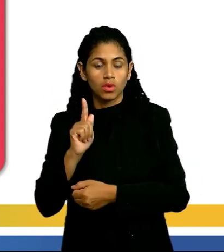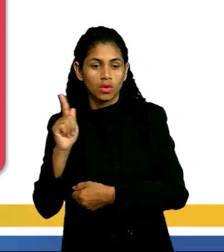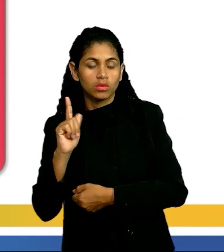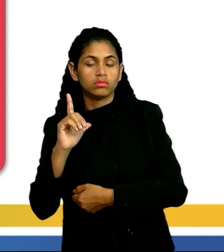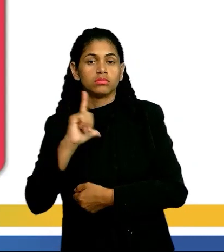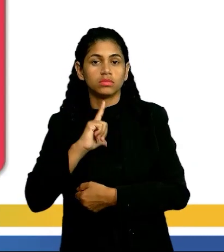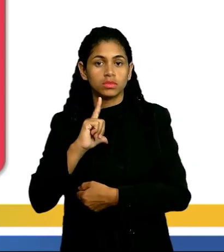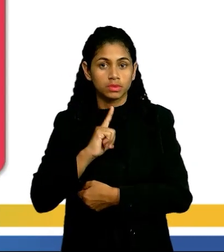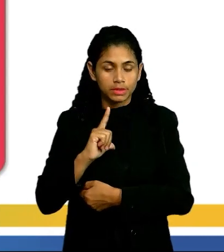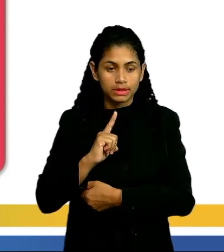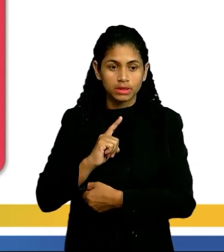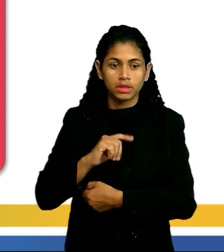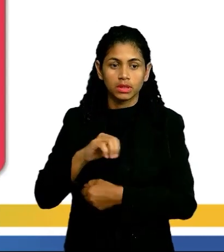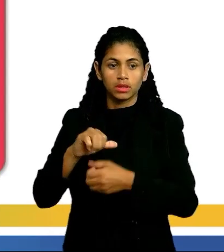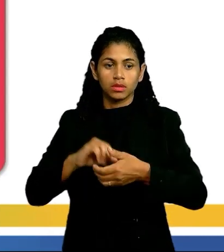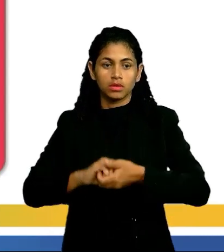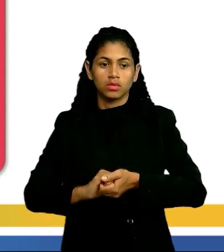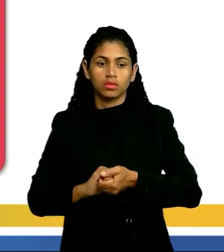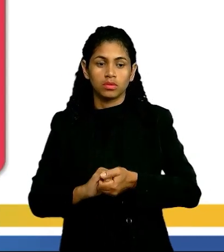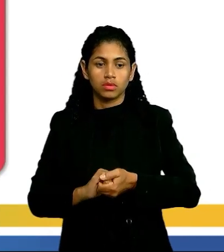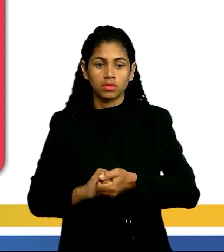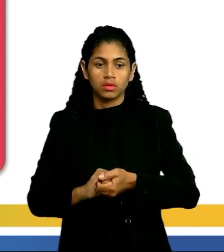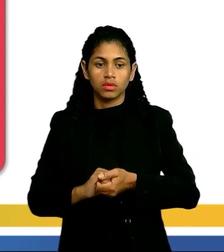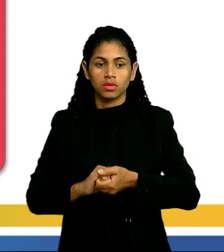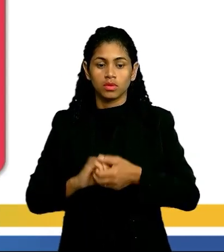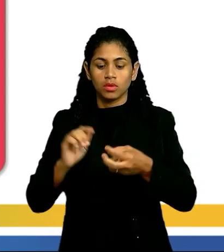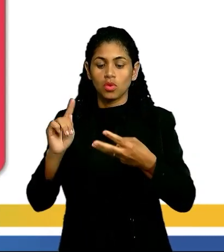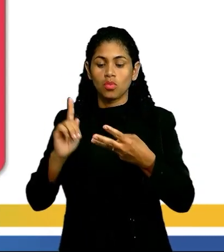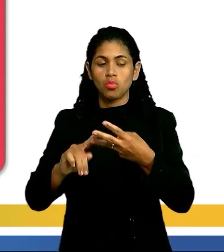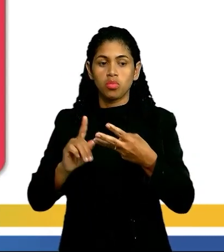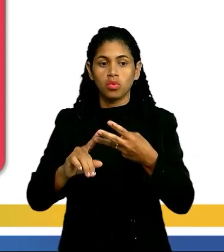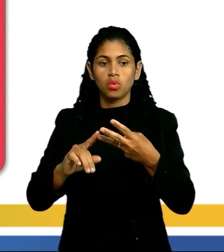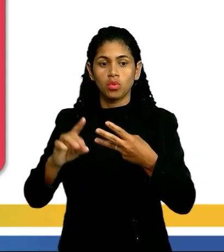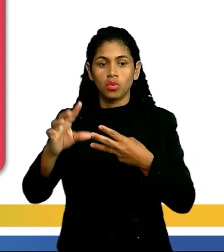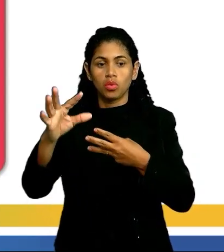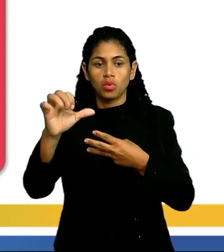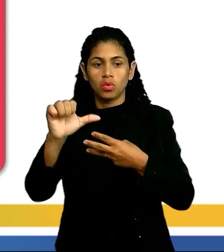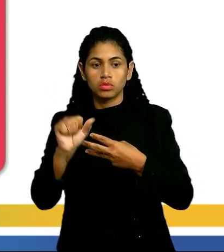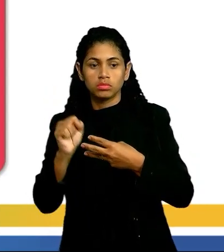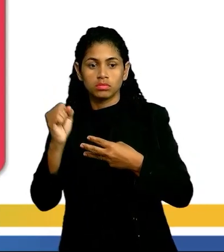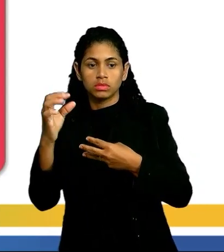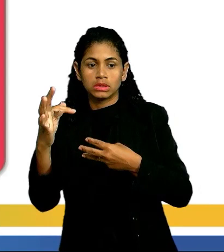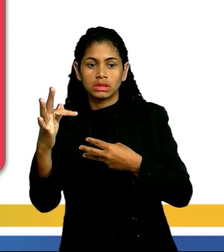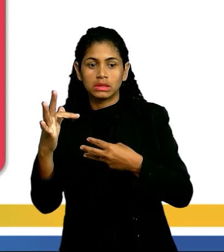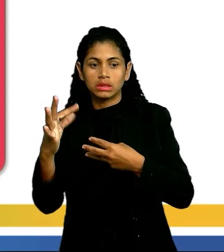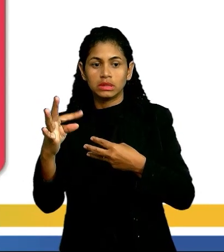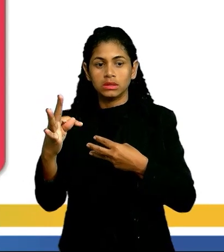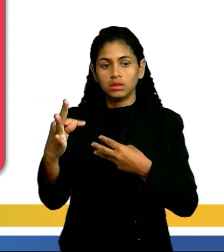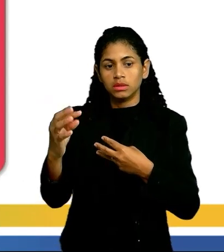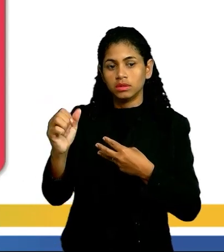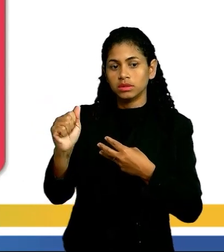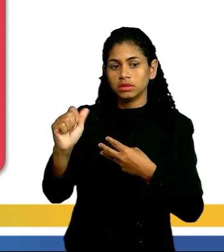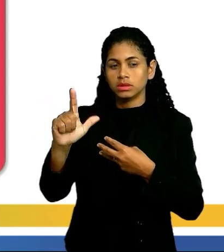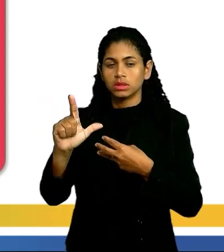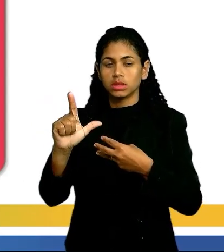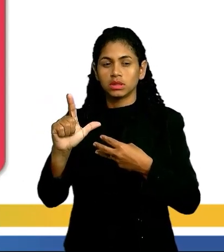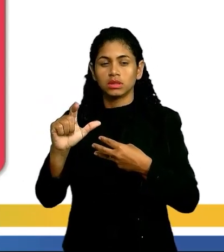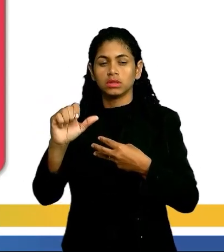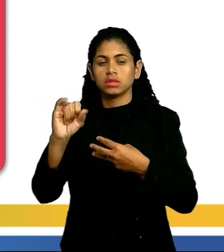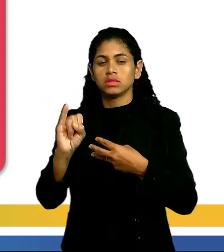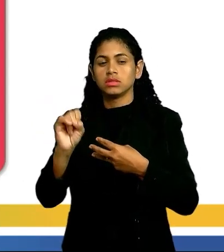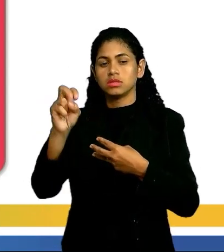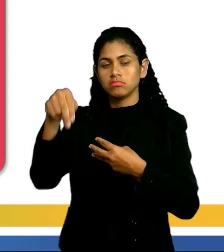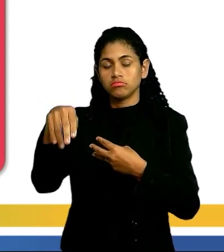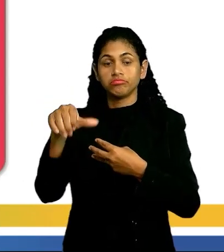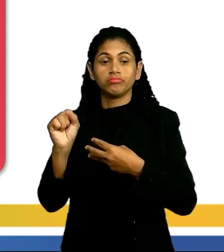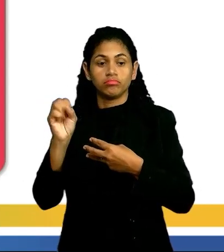mas também é um regime totalitário, nós vamos ter o Joseph Stalin. Em Portugal, um pouquinho depois, vai se